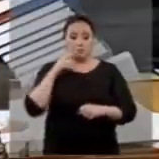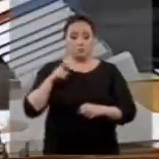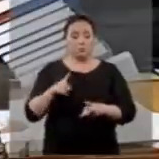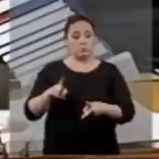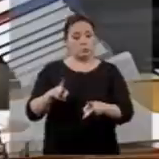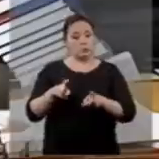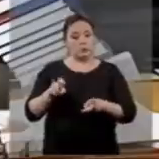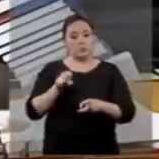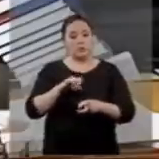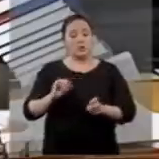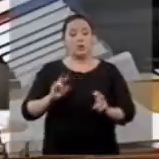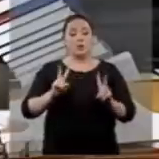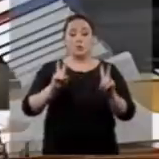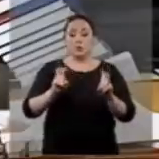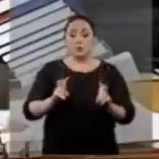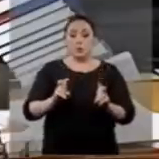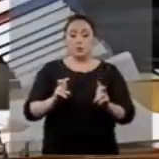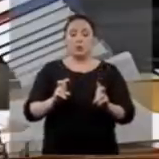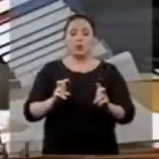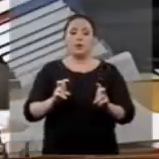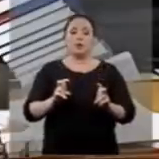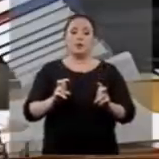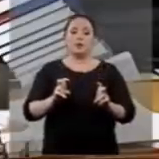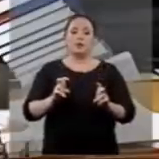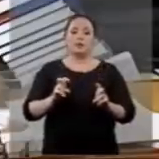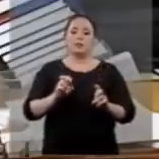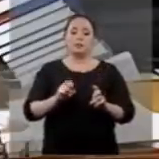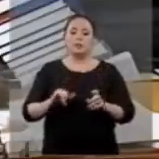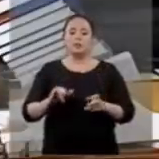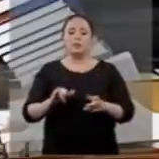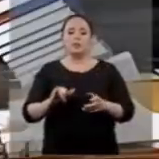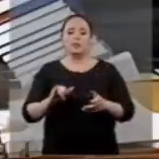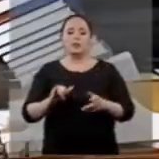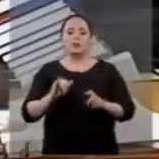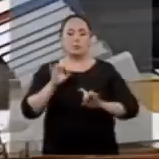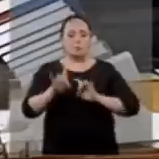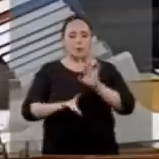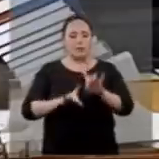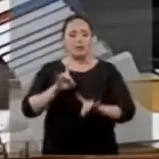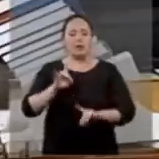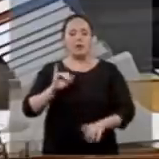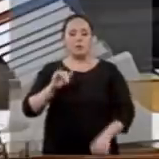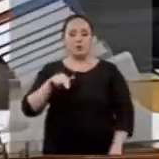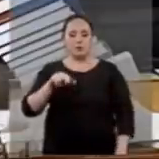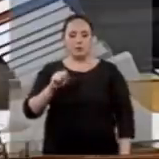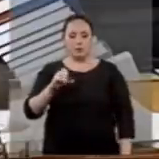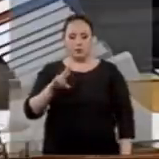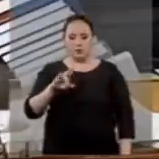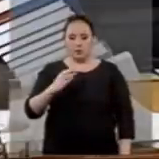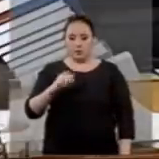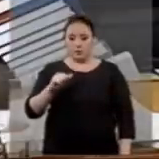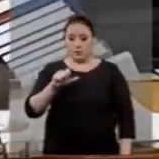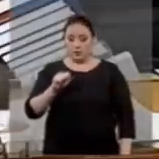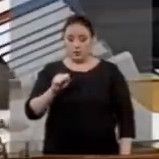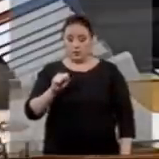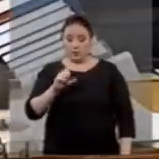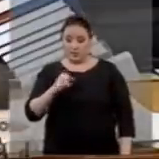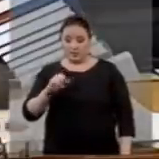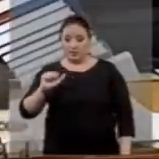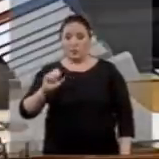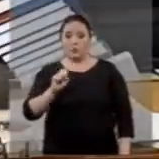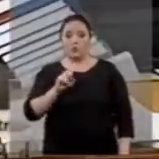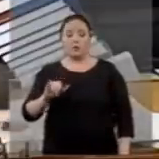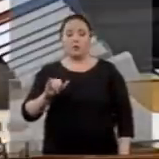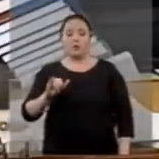perceber se se trata, quanto a essa inscrição especial, se se trata ou não de